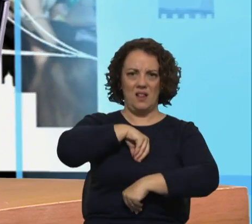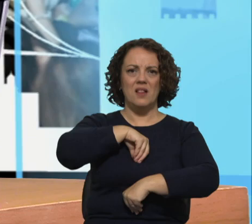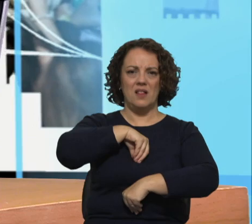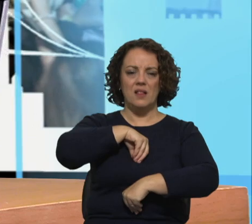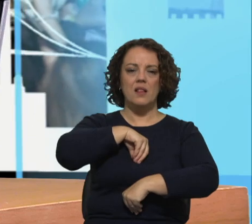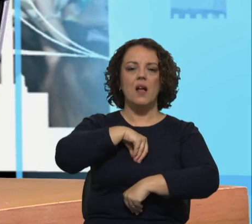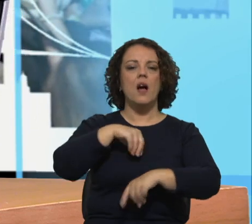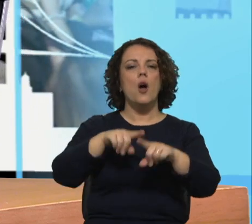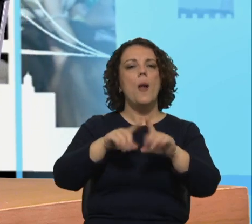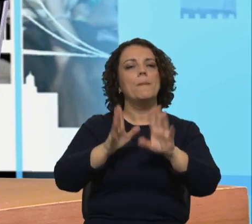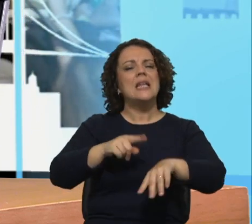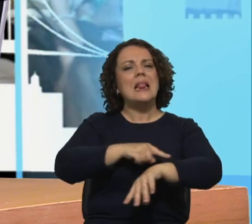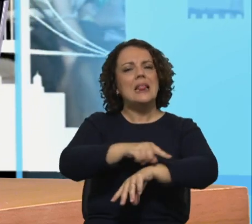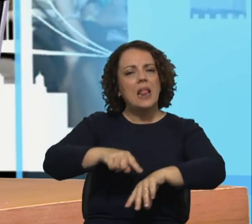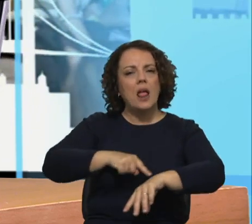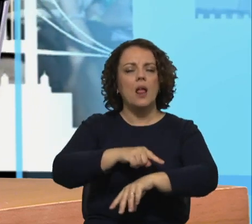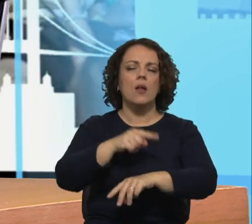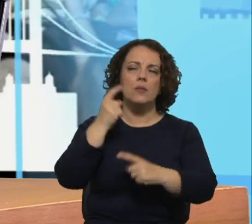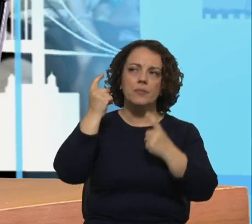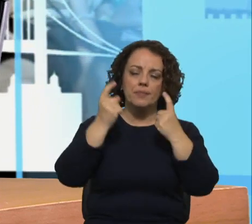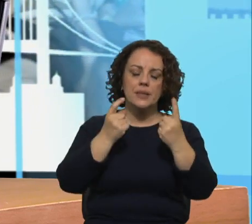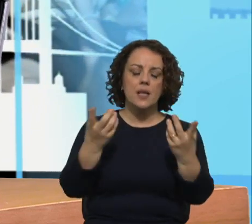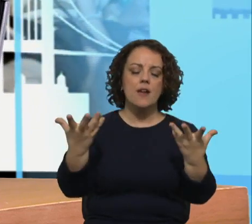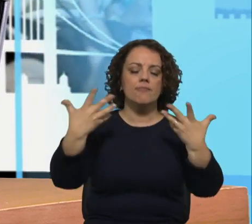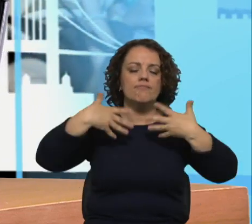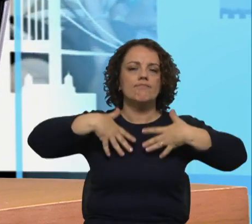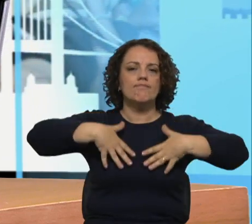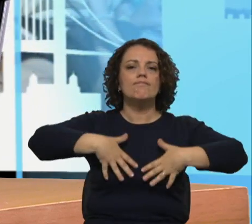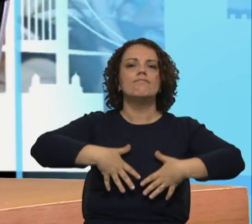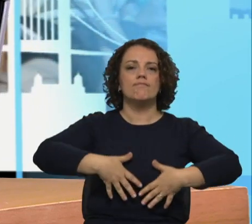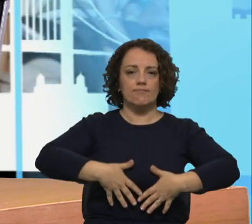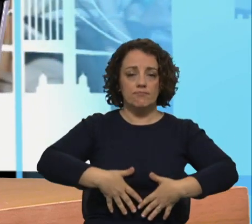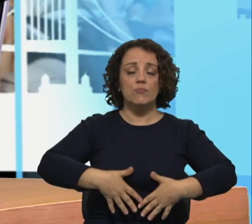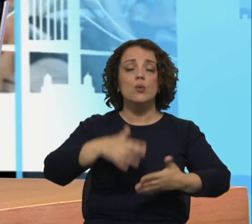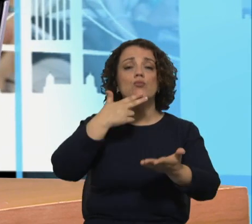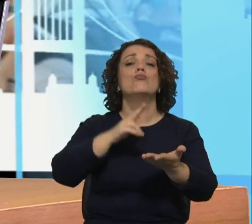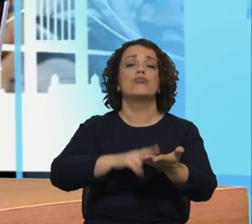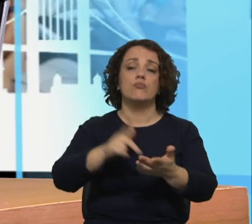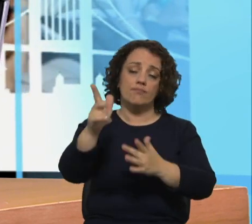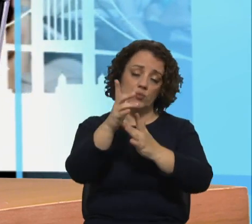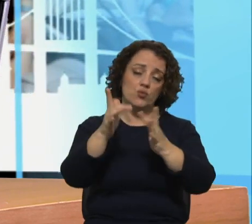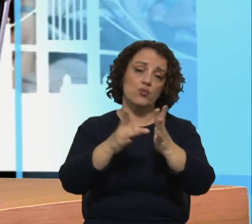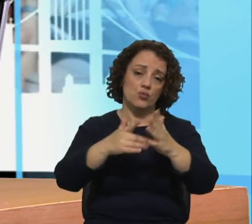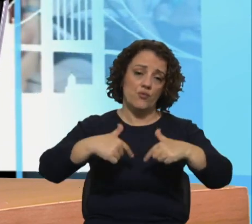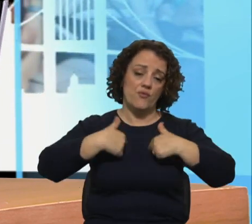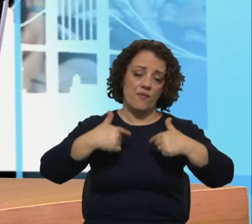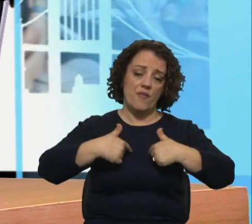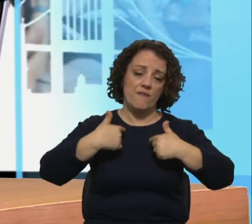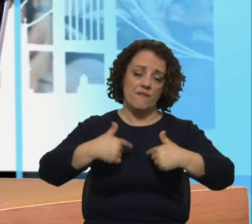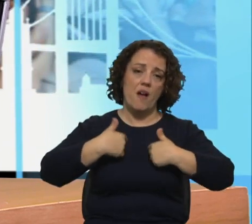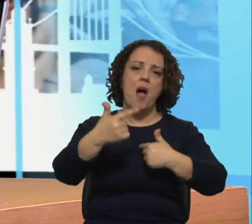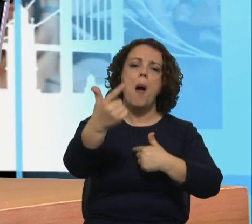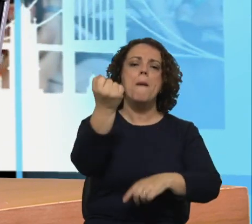precisamos de digerir o que se passou. E o que se passou, o Senhor Jesus entregou-se voluntariamente. Ninguém me tira a minha vida, sou eu que a